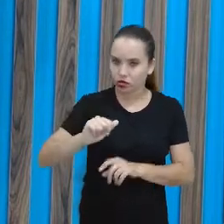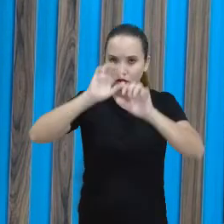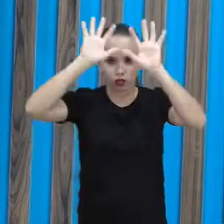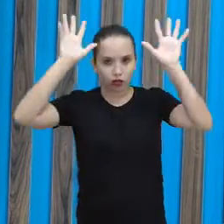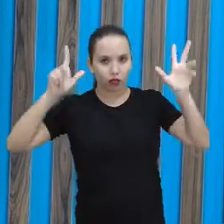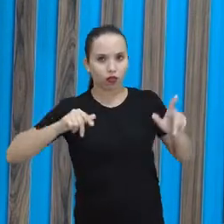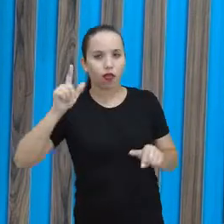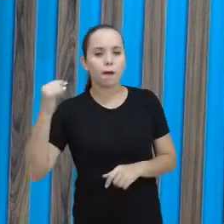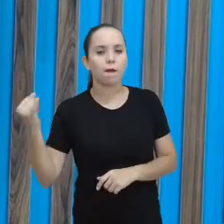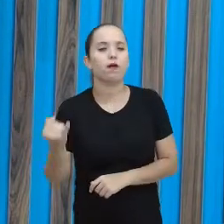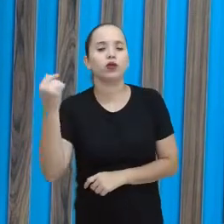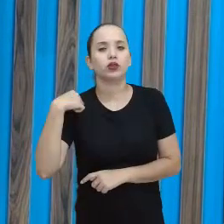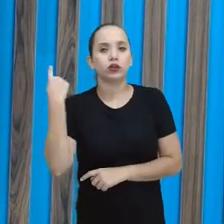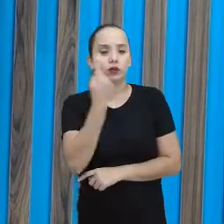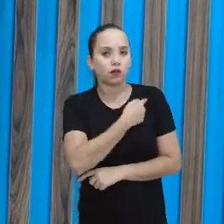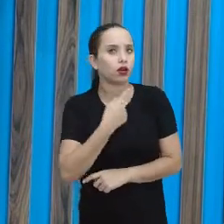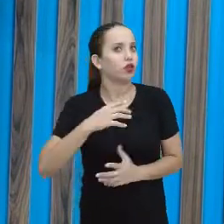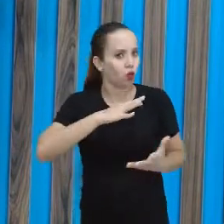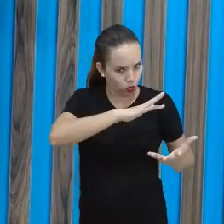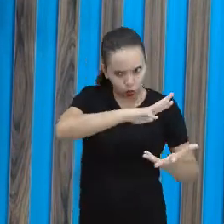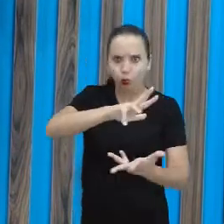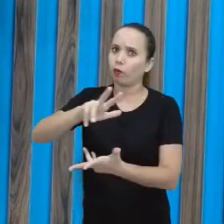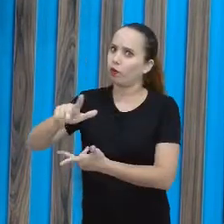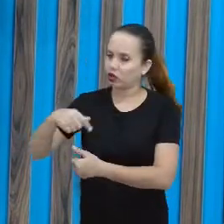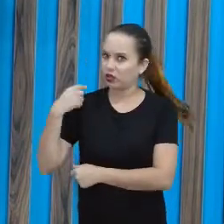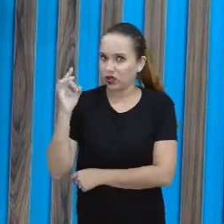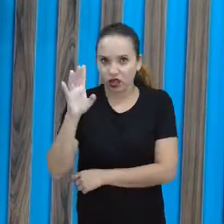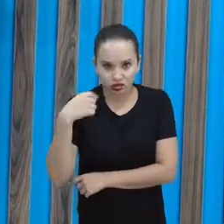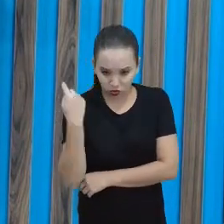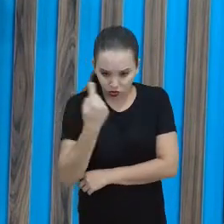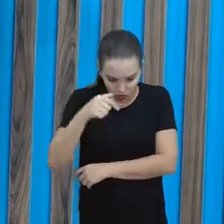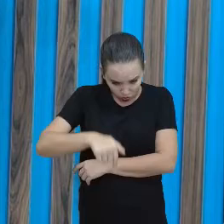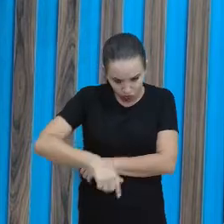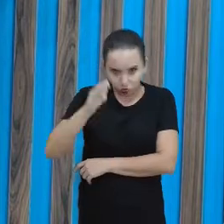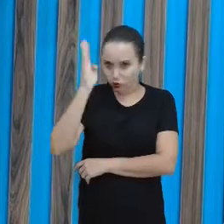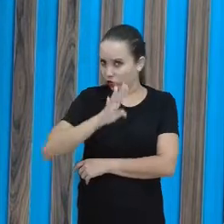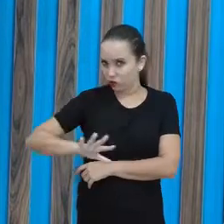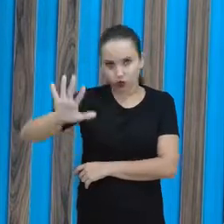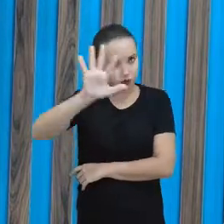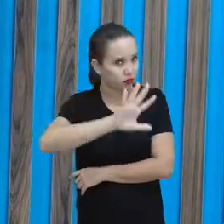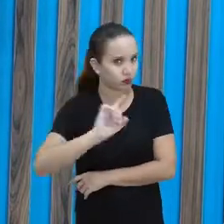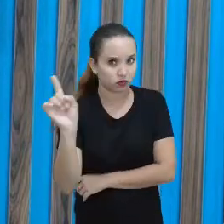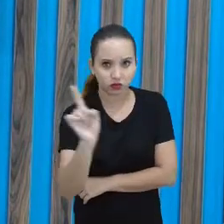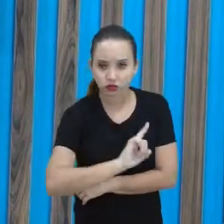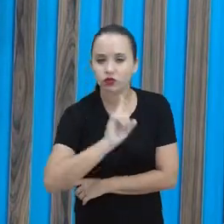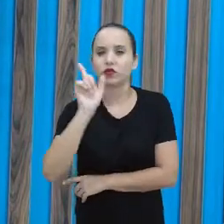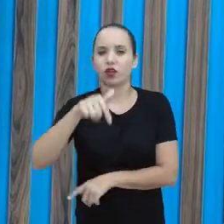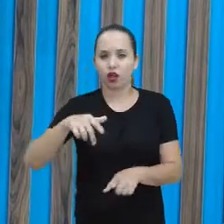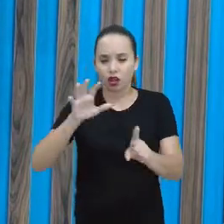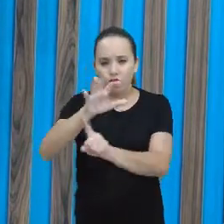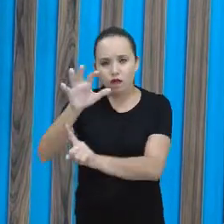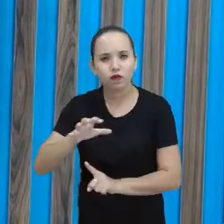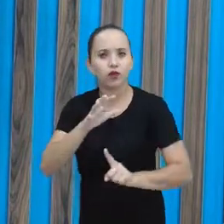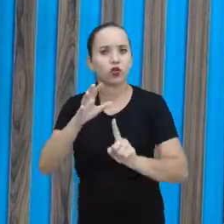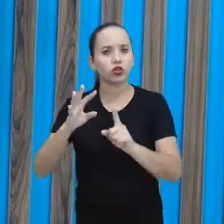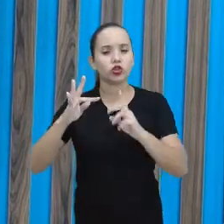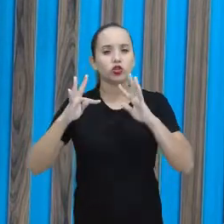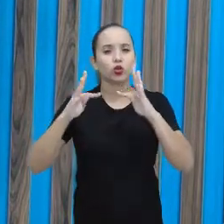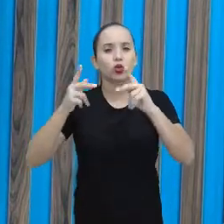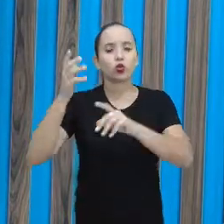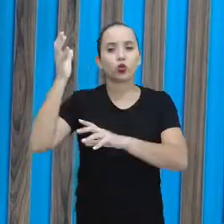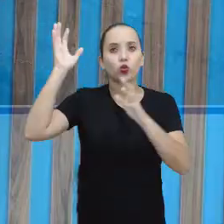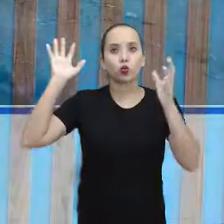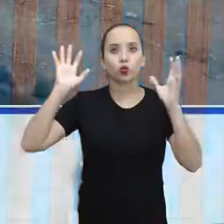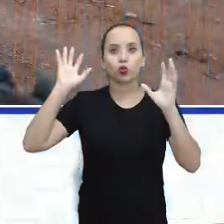água do planeta, tá? Não é só pra gente aqui no Brasil, não. Ela influencia o regime de